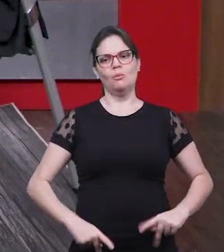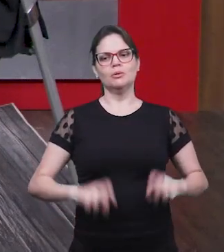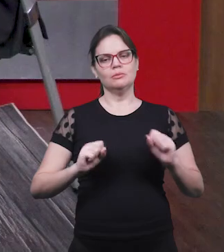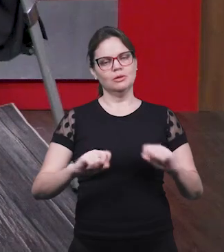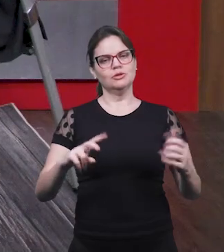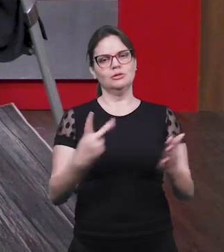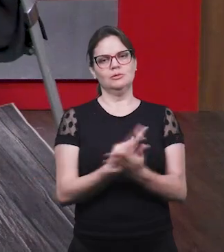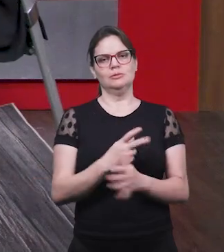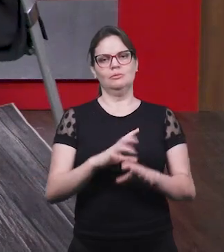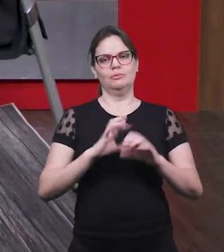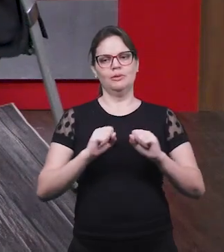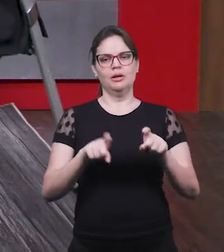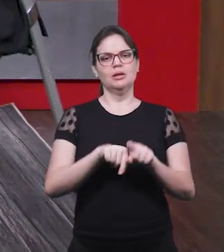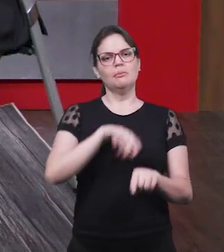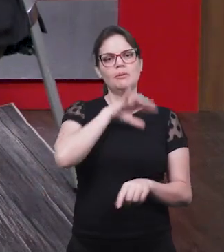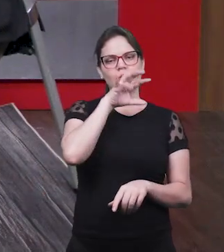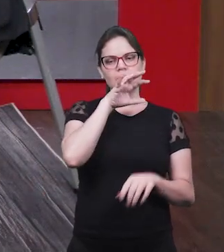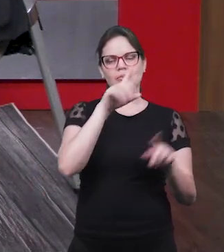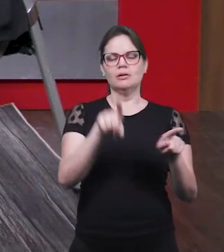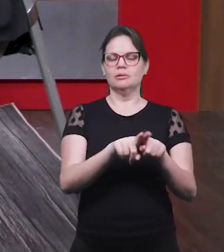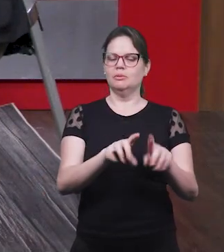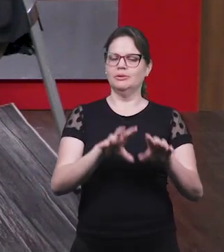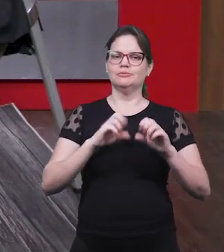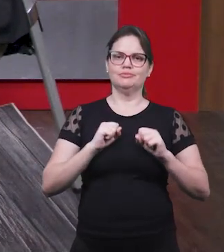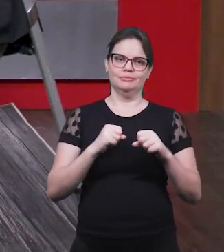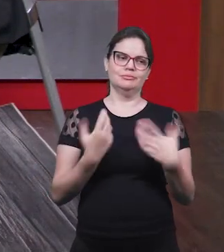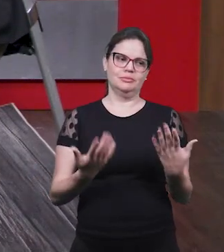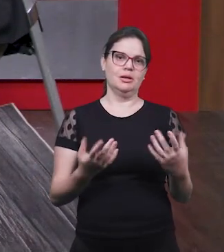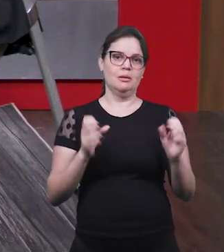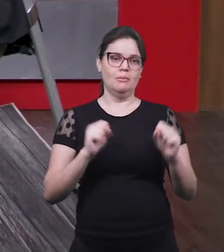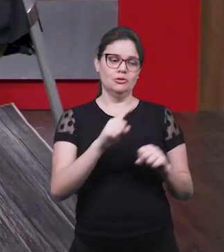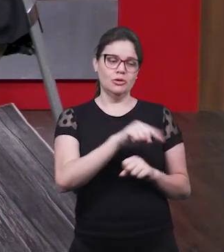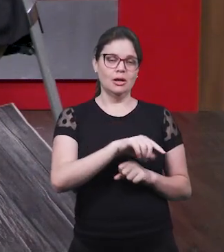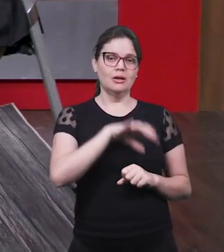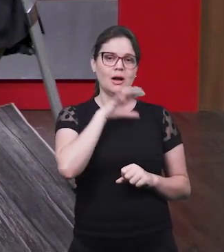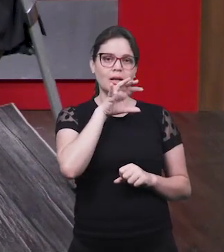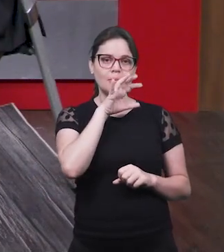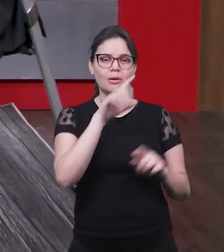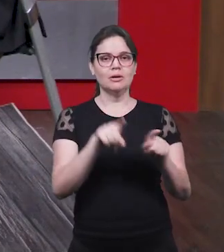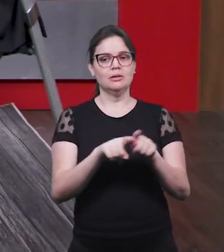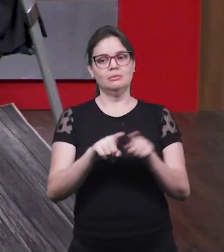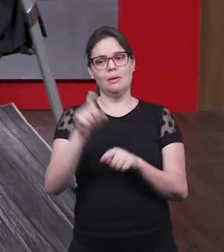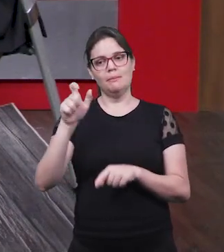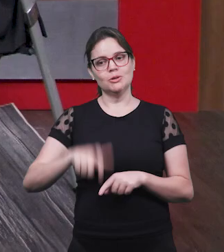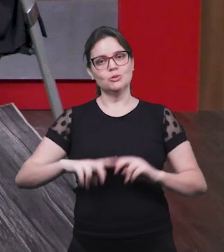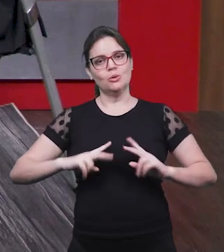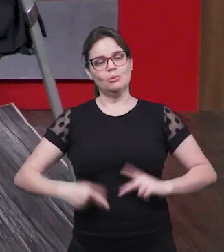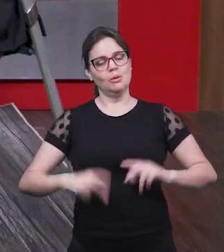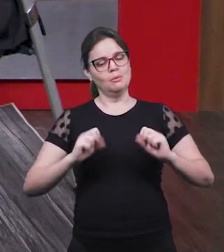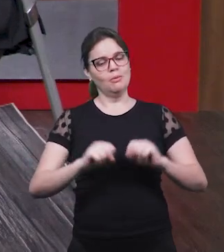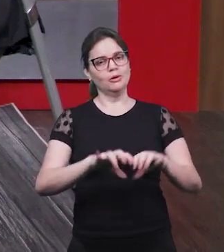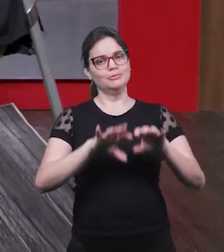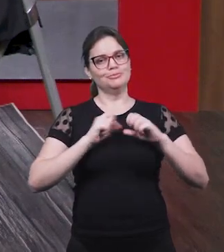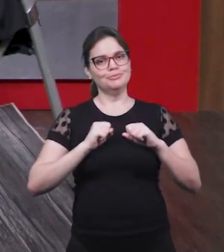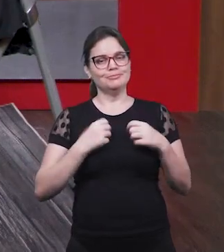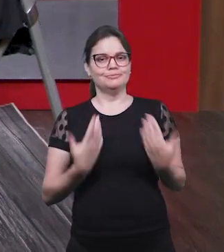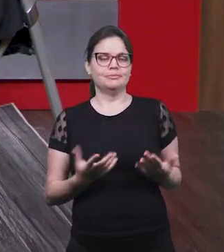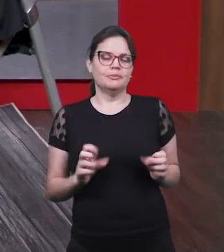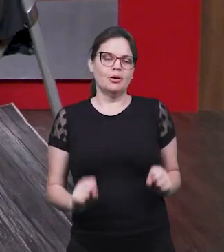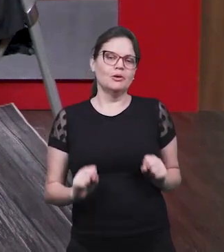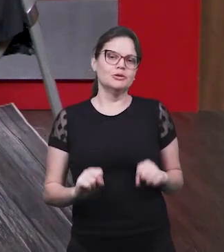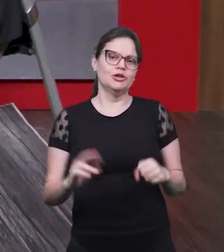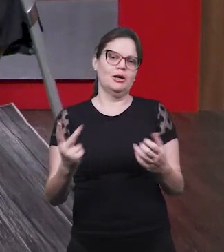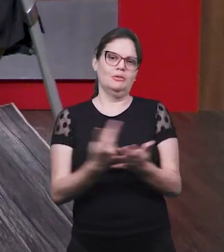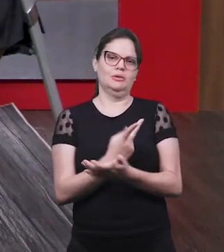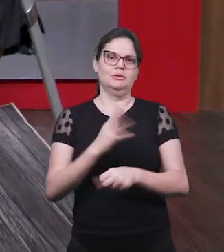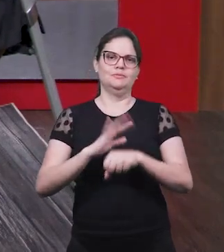Porque fica vulnerável não só o animal, né, Sim. o pet, mas também o próprio dono, né? Sim. Porque ele pode contrair uma